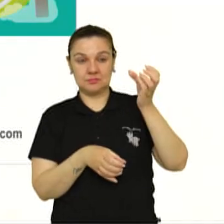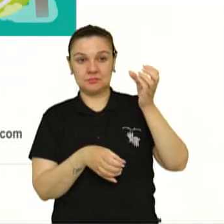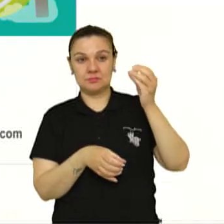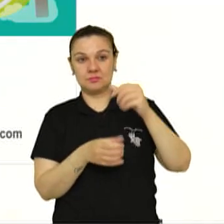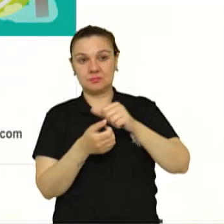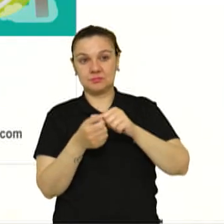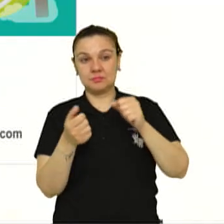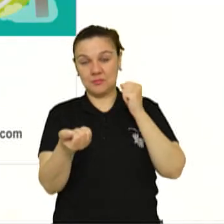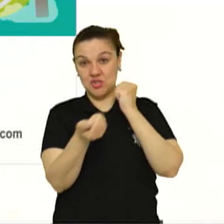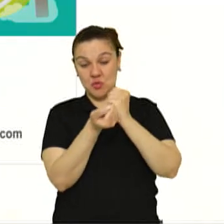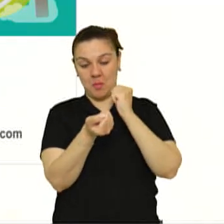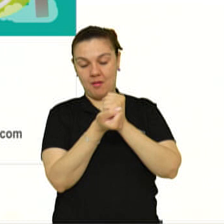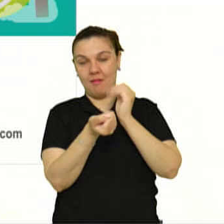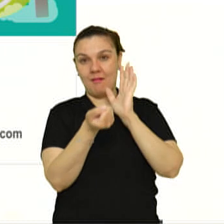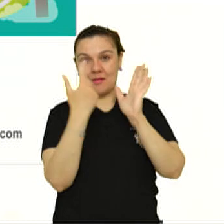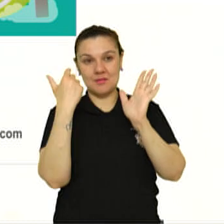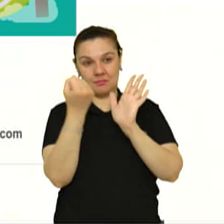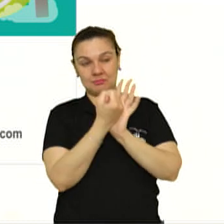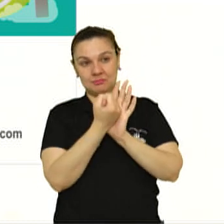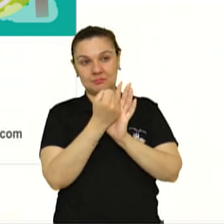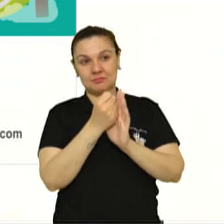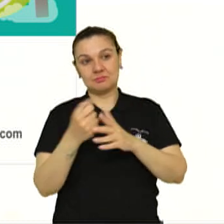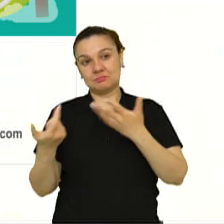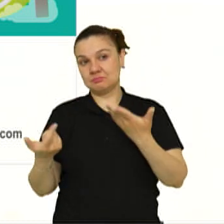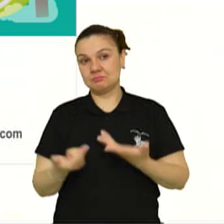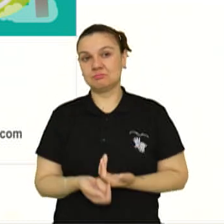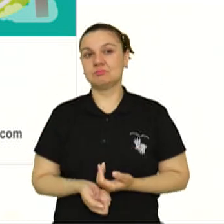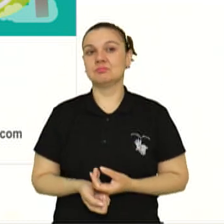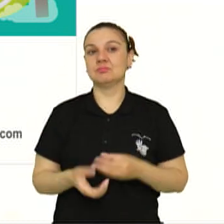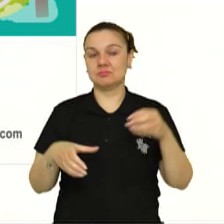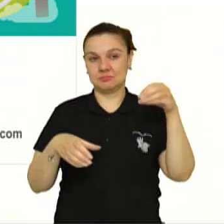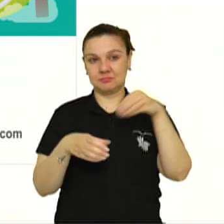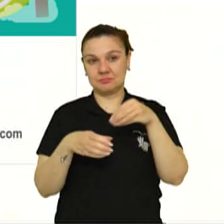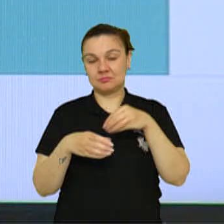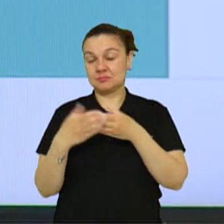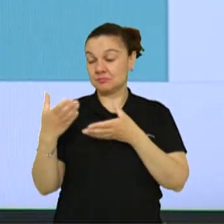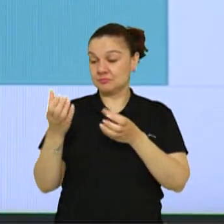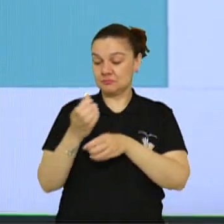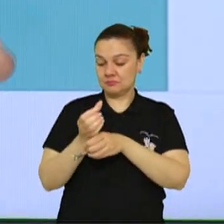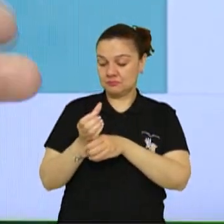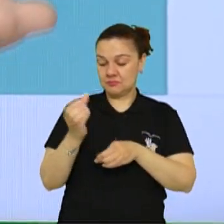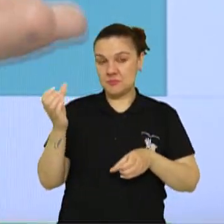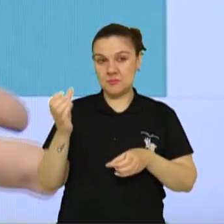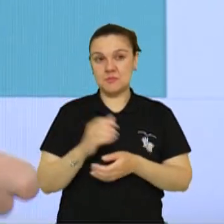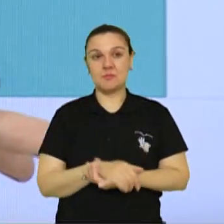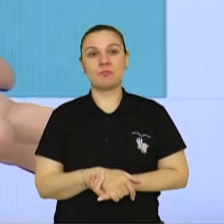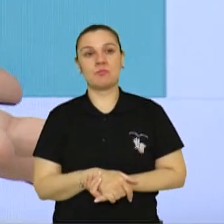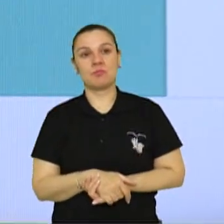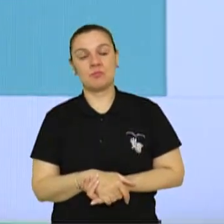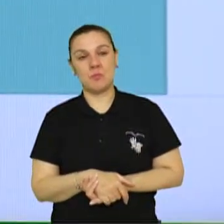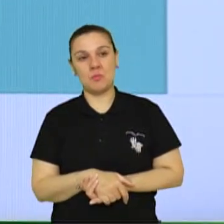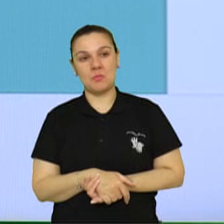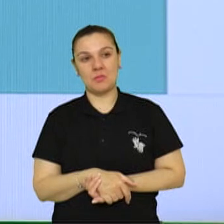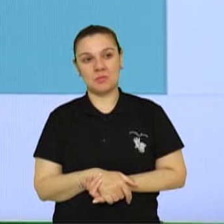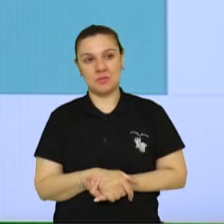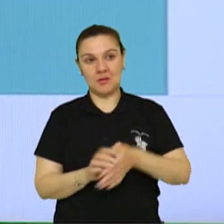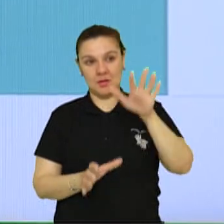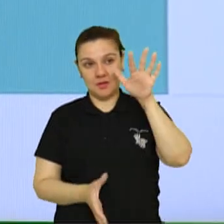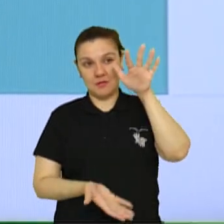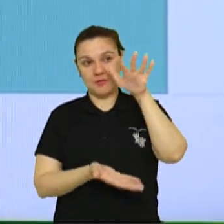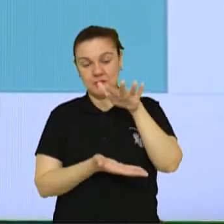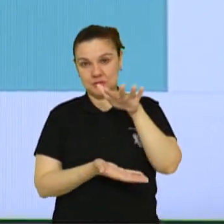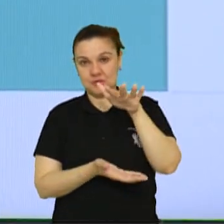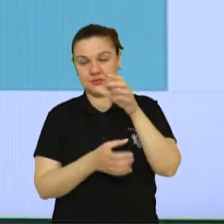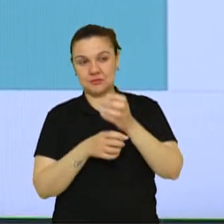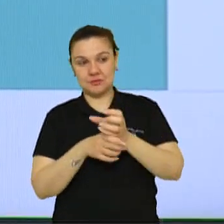passar timbrar, né, colocar a marca. E ela é colocada aqui também ela é colocada fechada, é